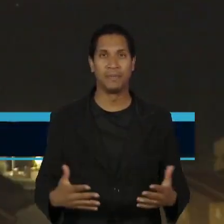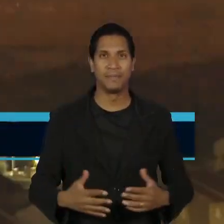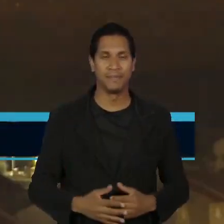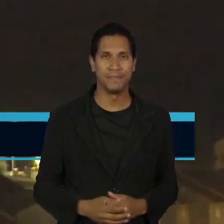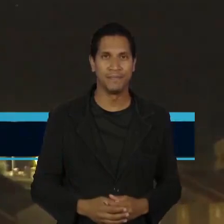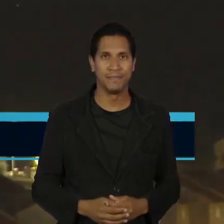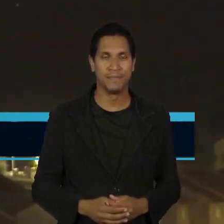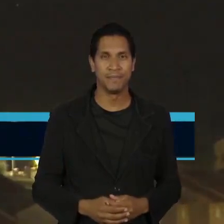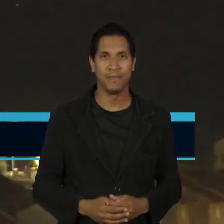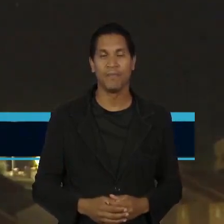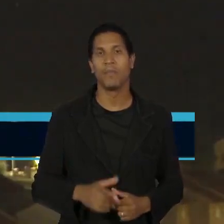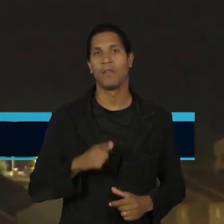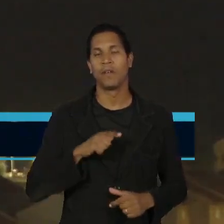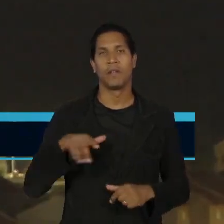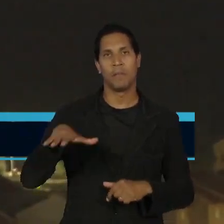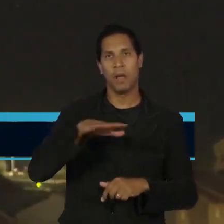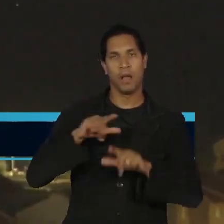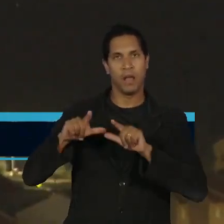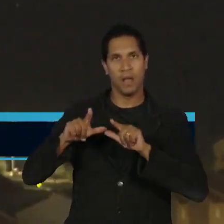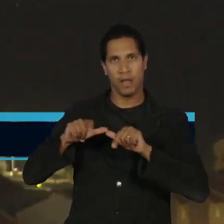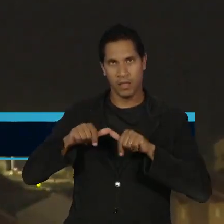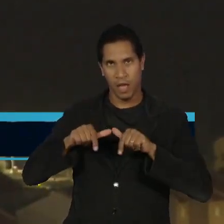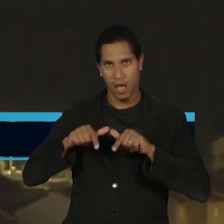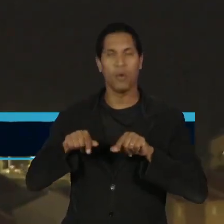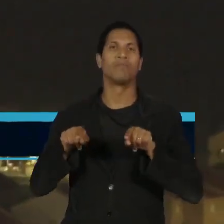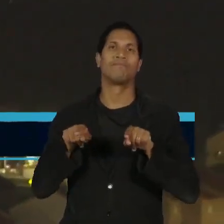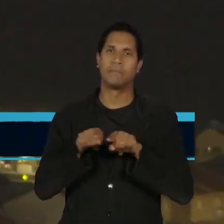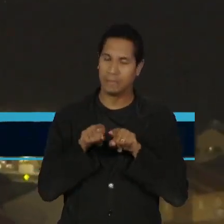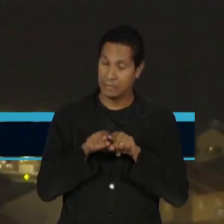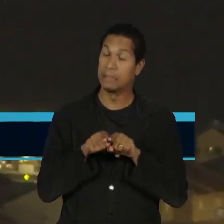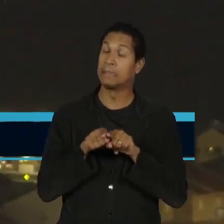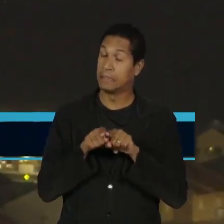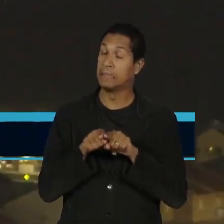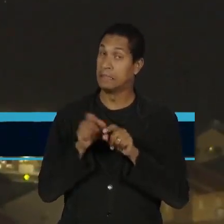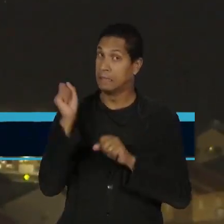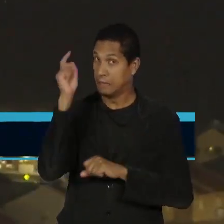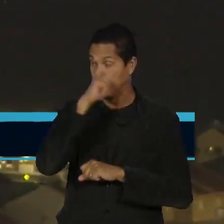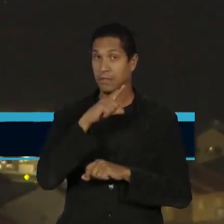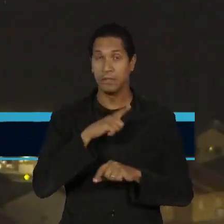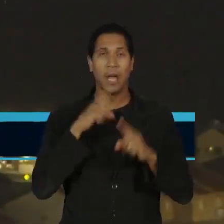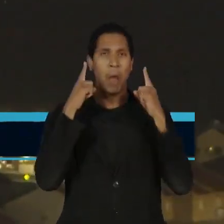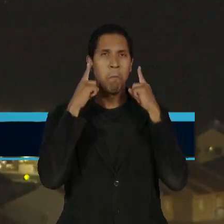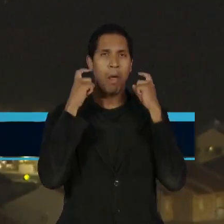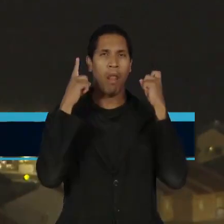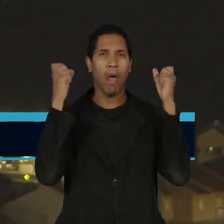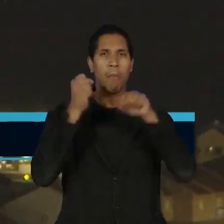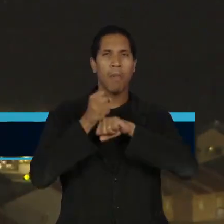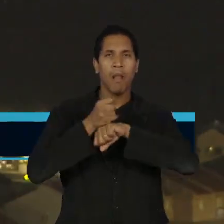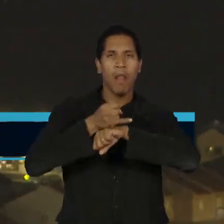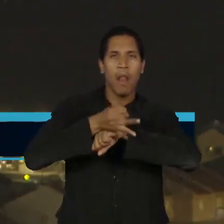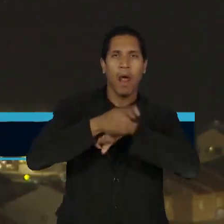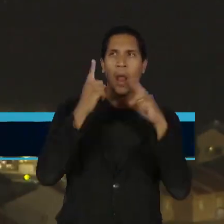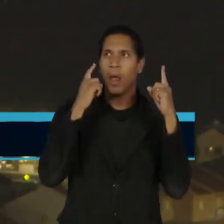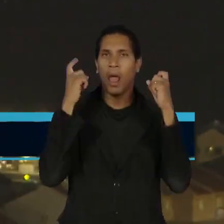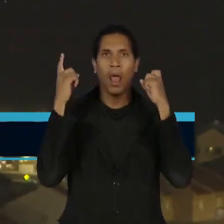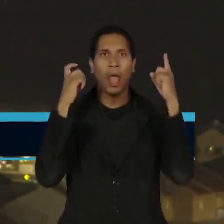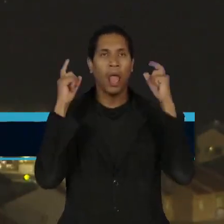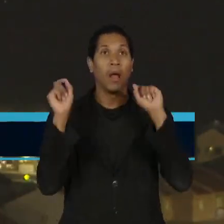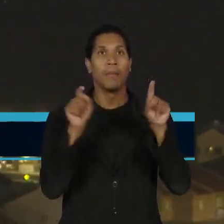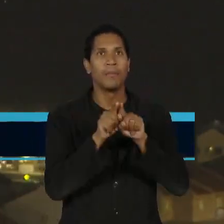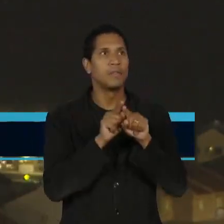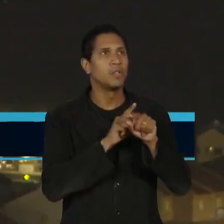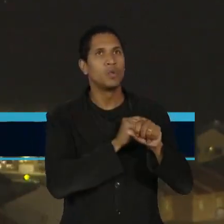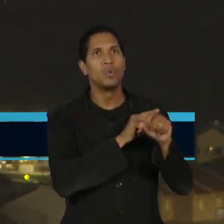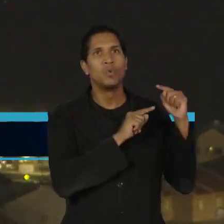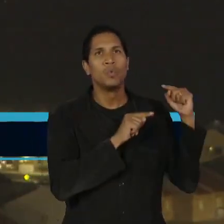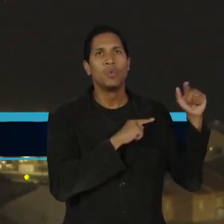No território israelense, a situação também é tensa. O som das sirenes ainda de madrugada indicava o risco de disparos vindo de